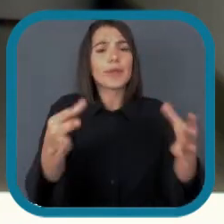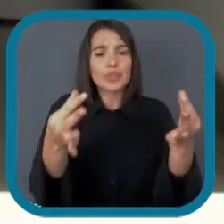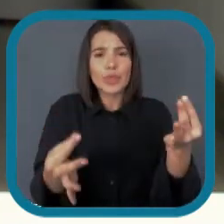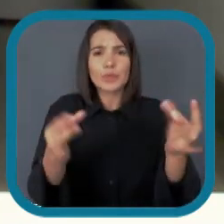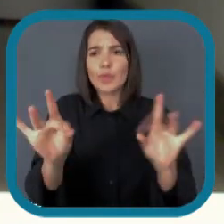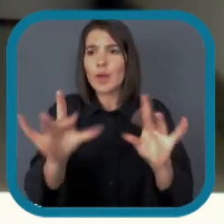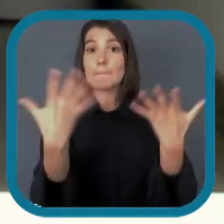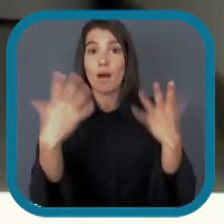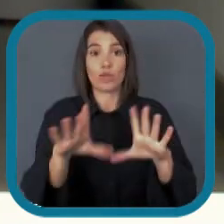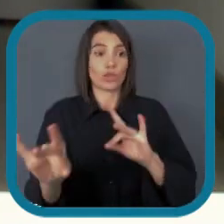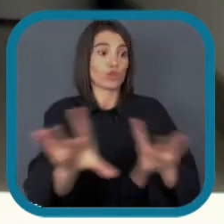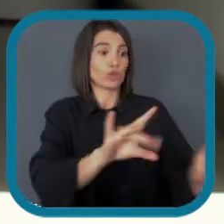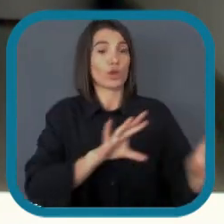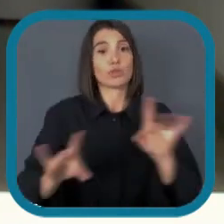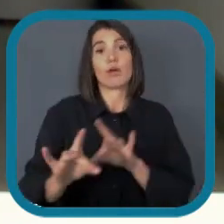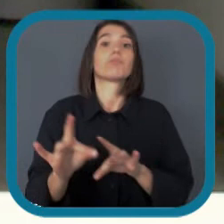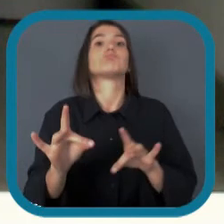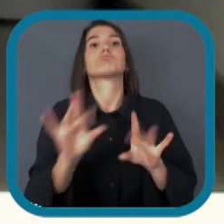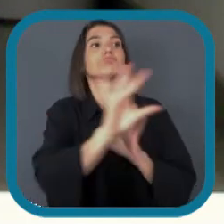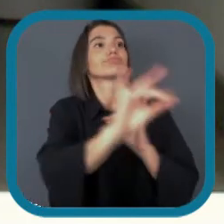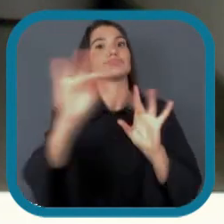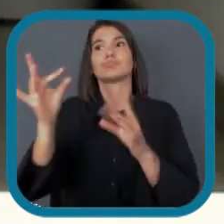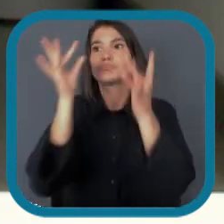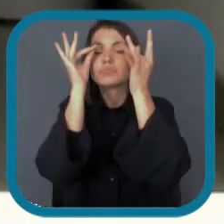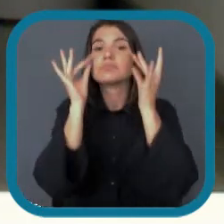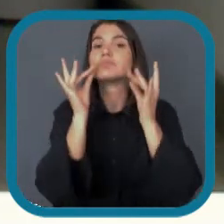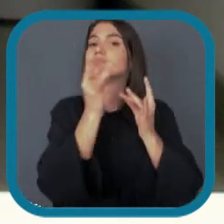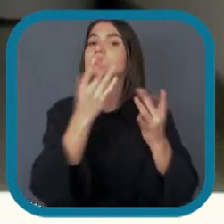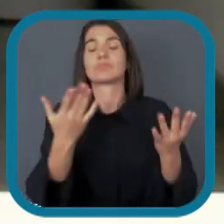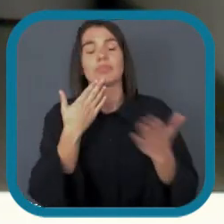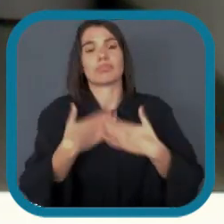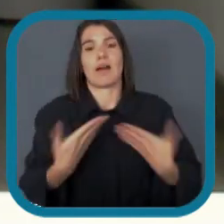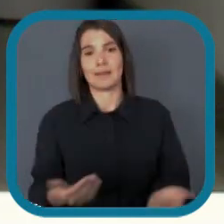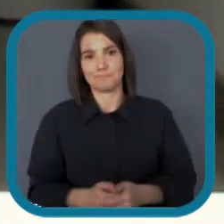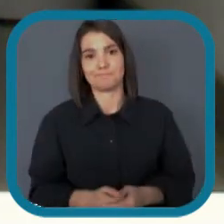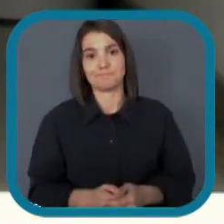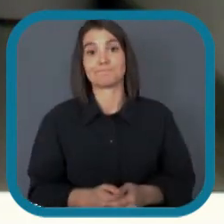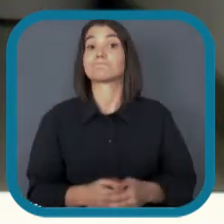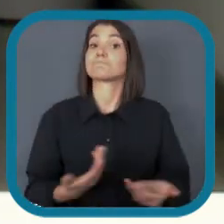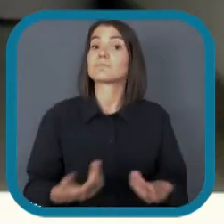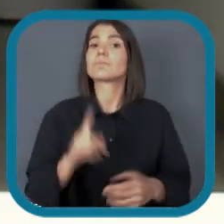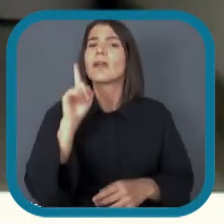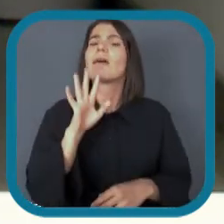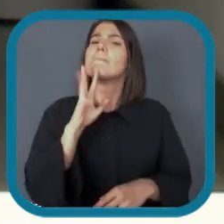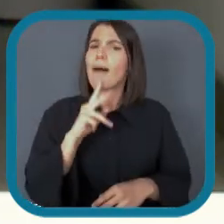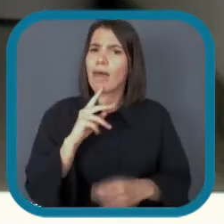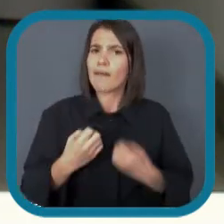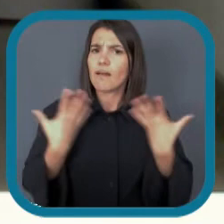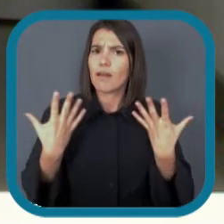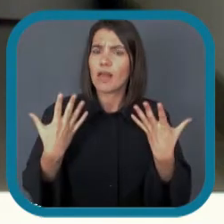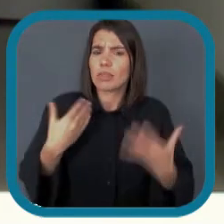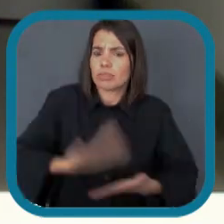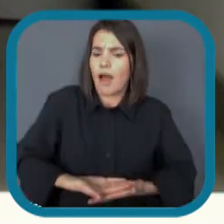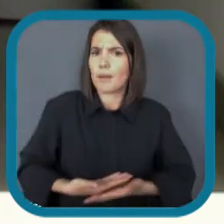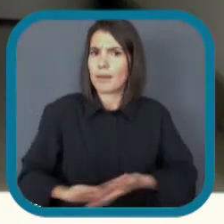superfícies. As mãos tornam-se a fonte de contágio ao entrarem em contacto com os olhos, nariz e boca. E uma mãe infectada pode transmitir